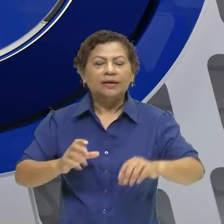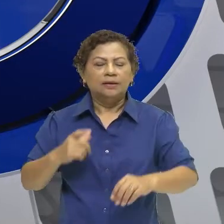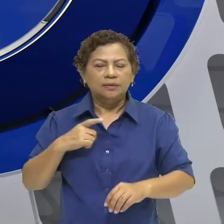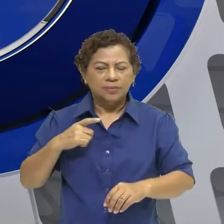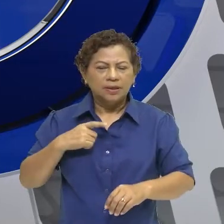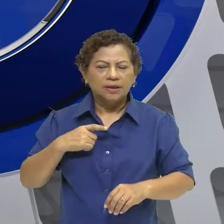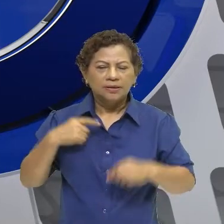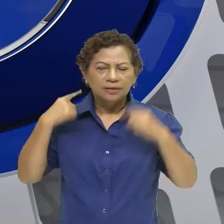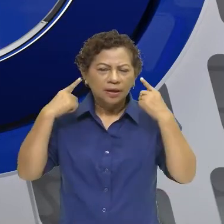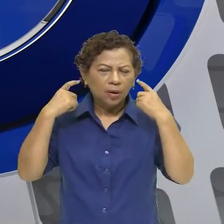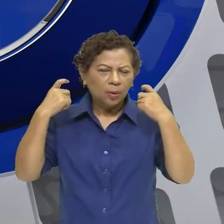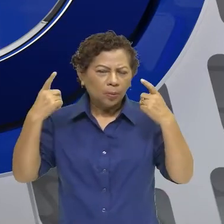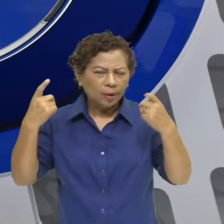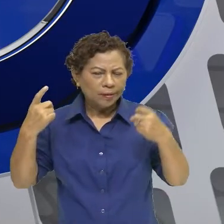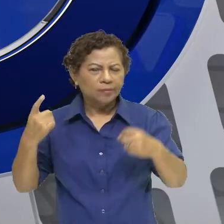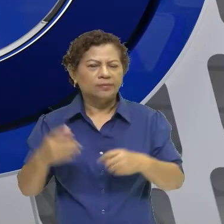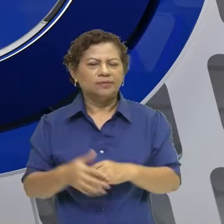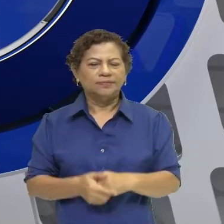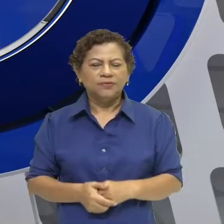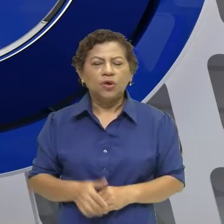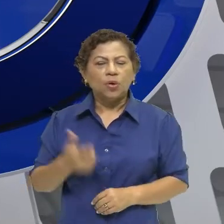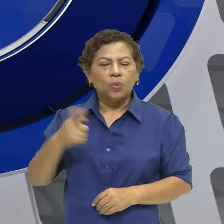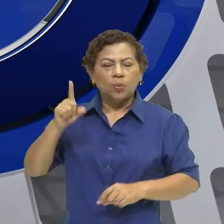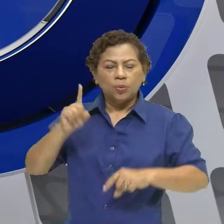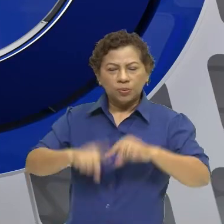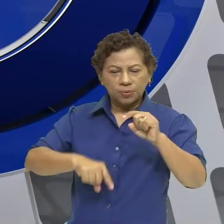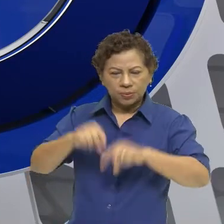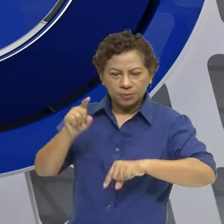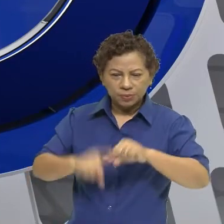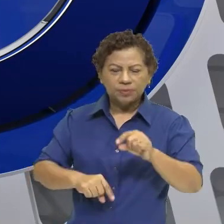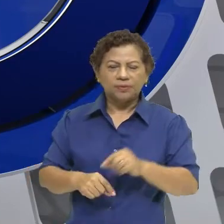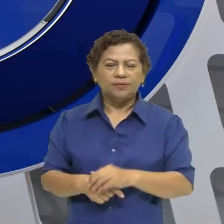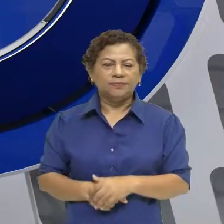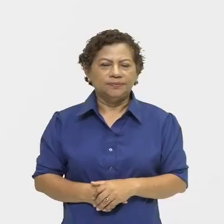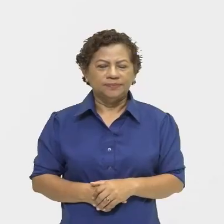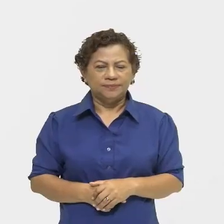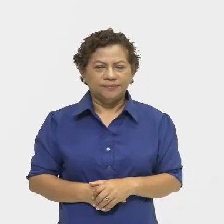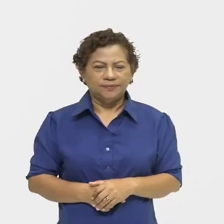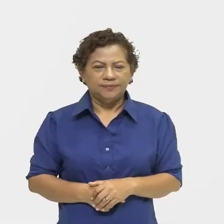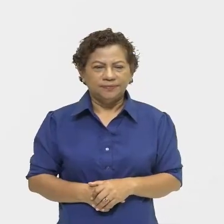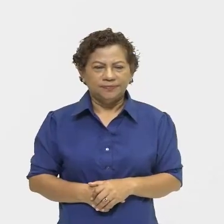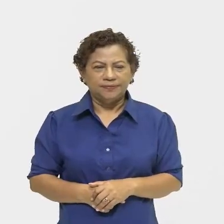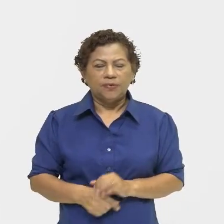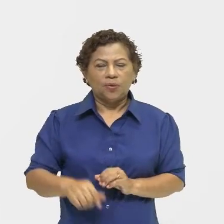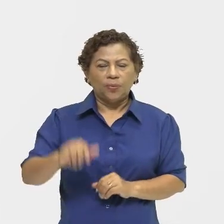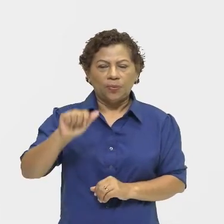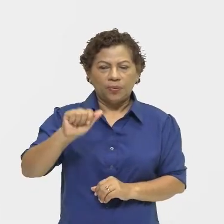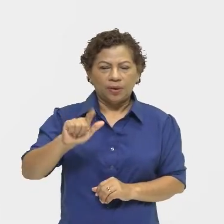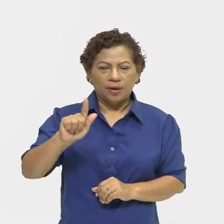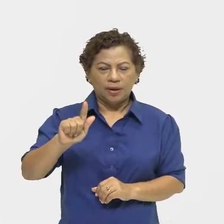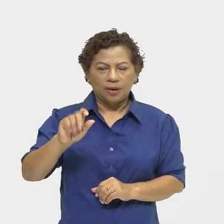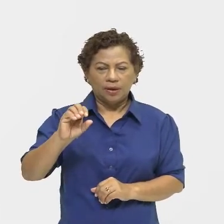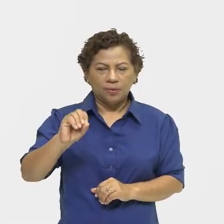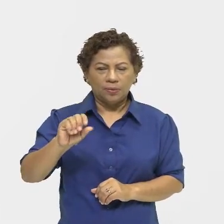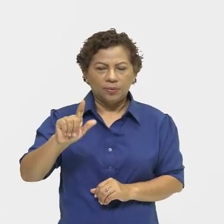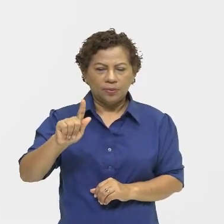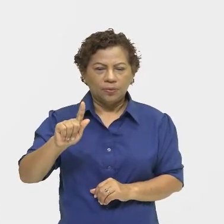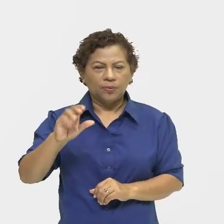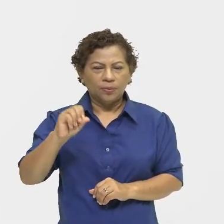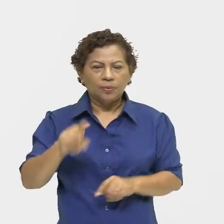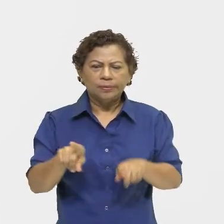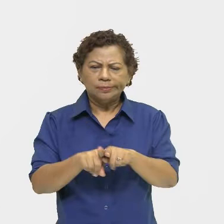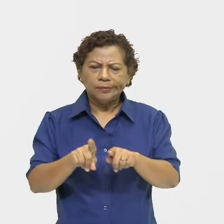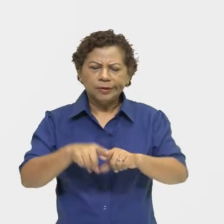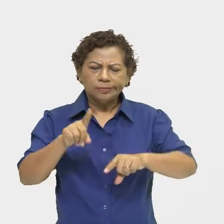do instrumento. Outro instrumento que nós vamos ver é o agogô. O agogô é um instrumento